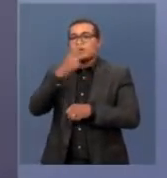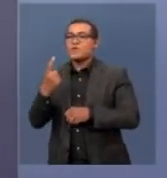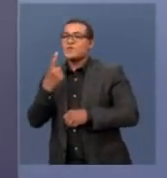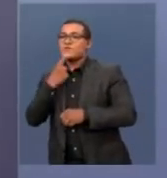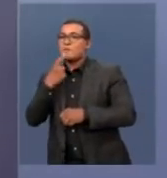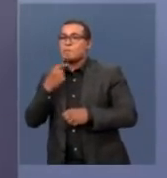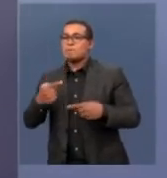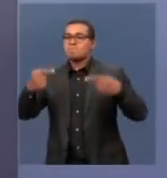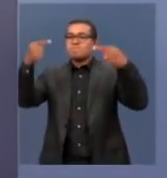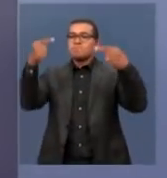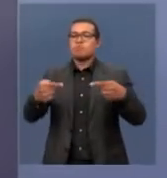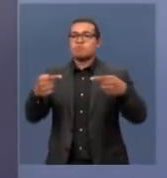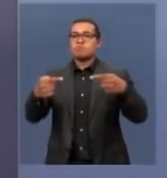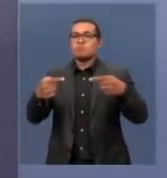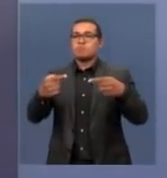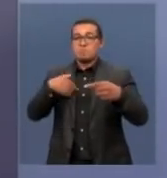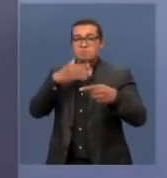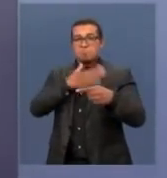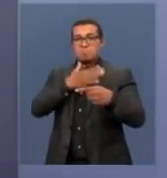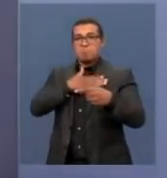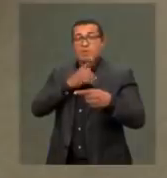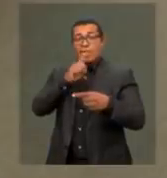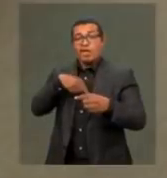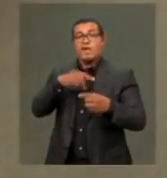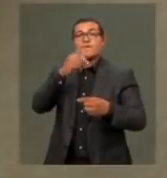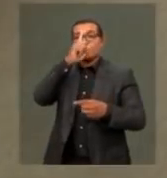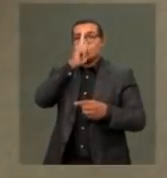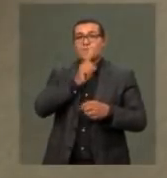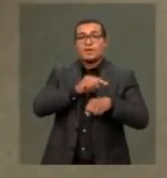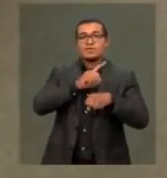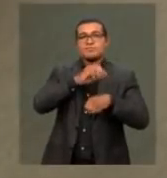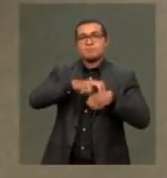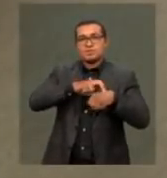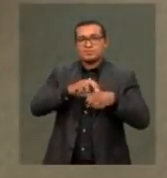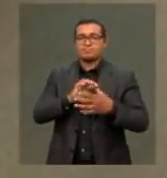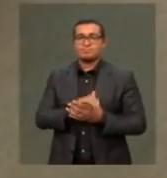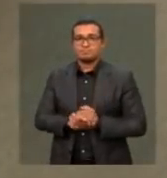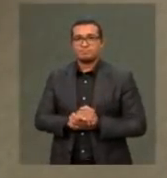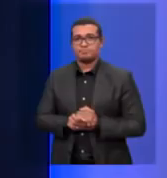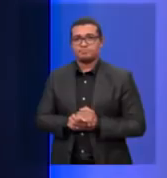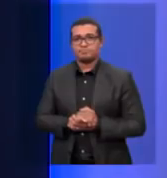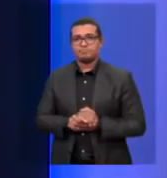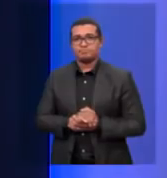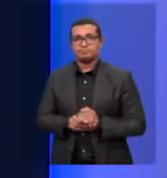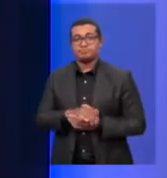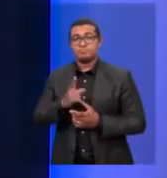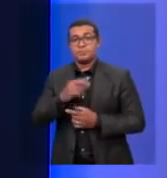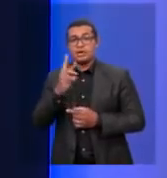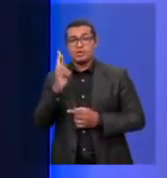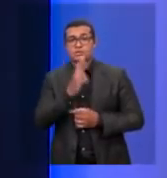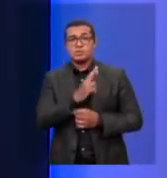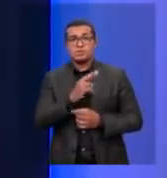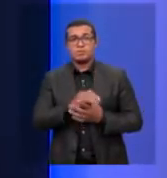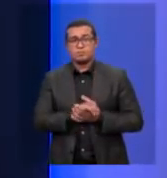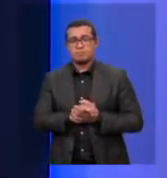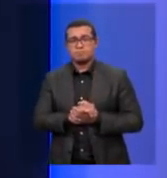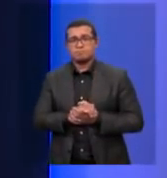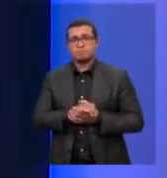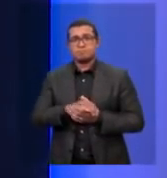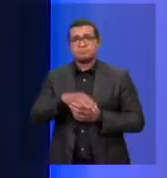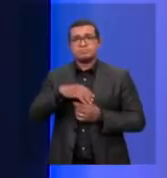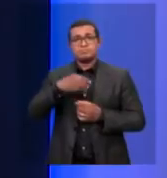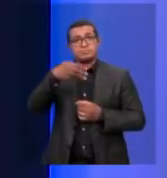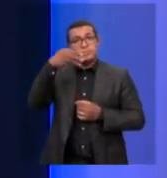aqui do lado tal vermelho puro obrigar o candidato candidata réplica o candidato manato